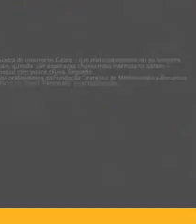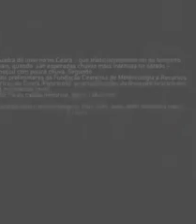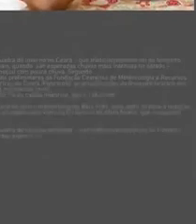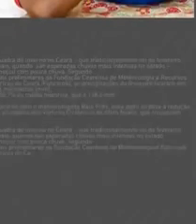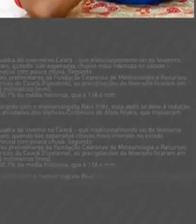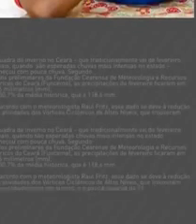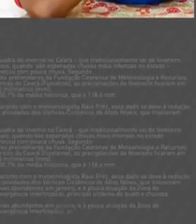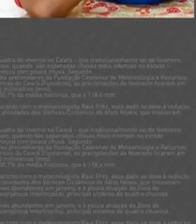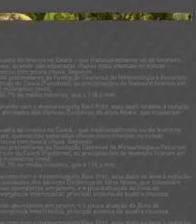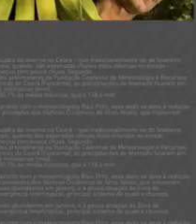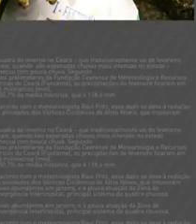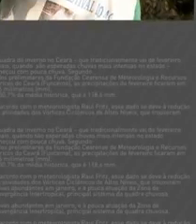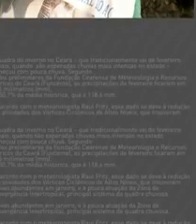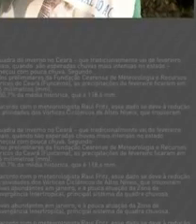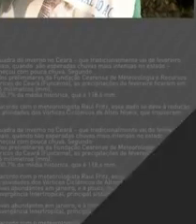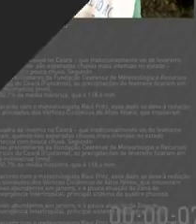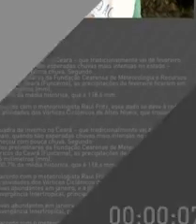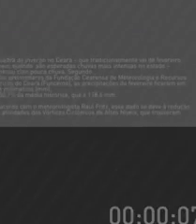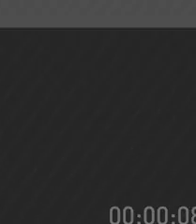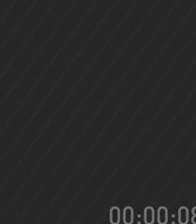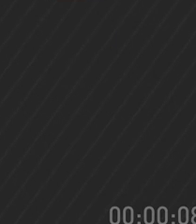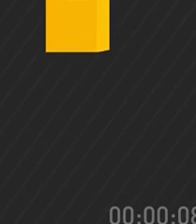E aí